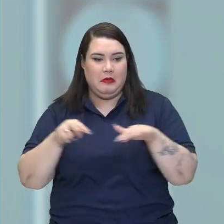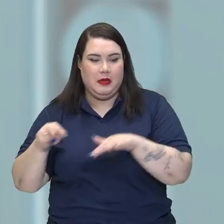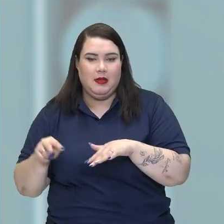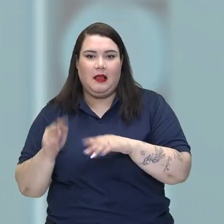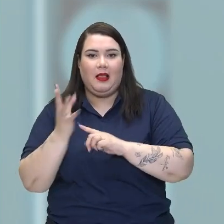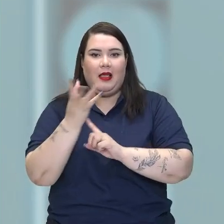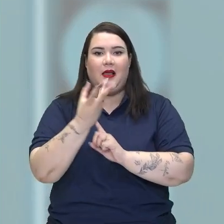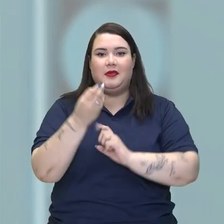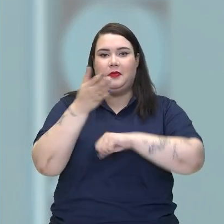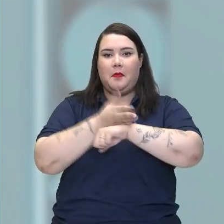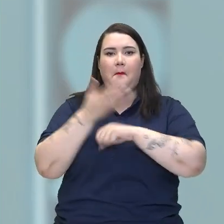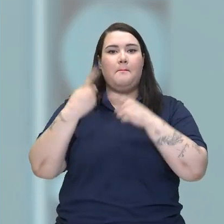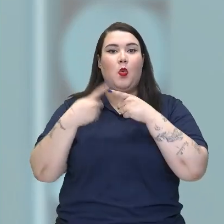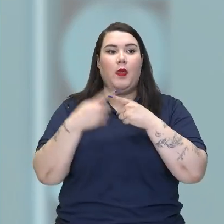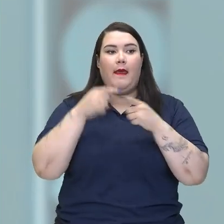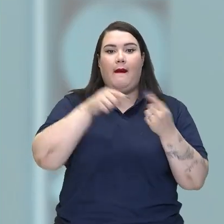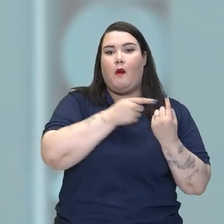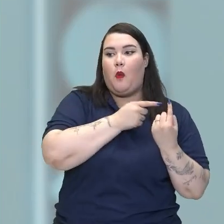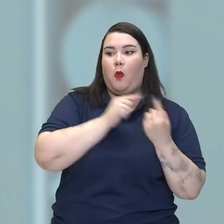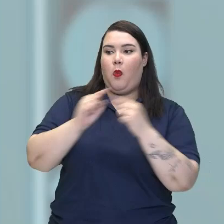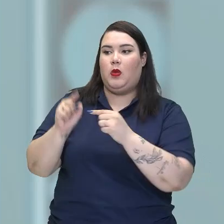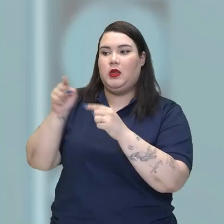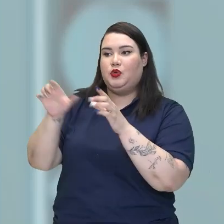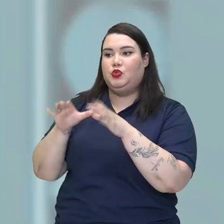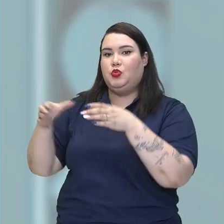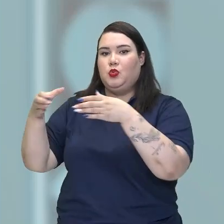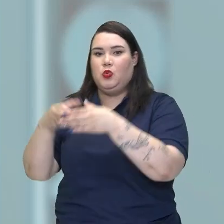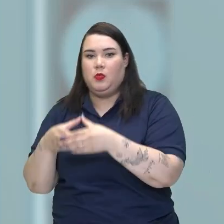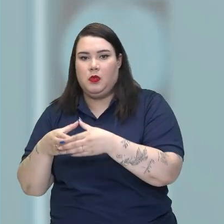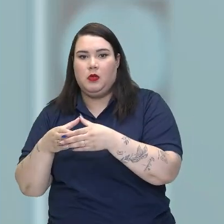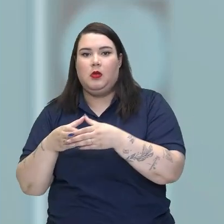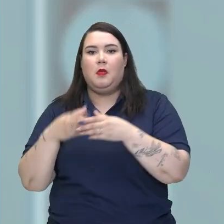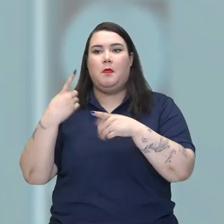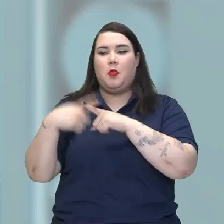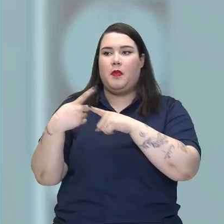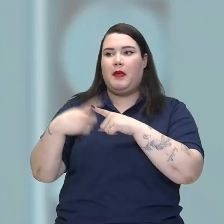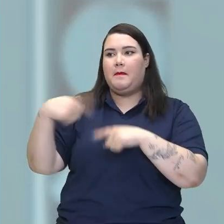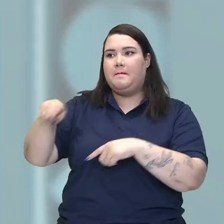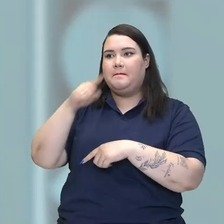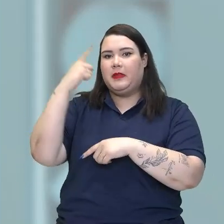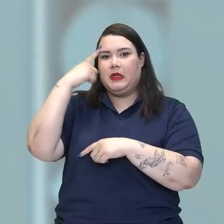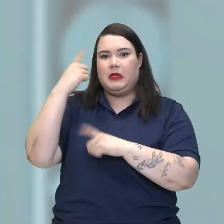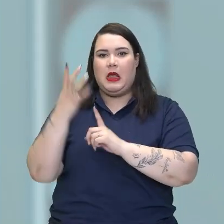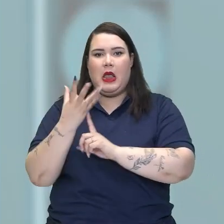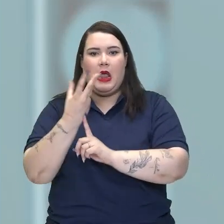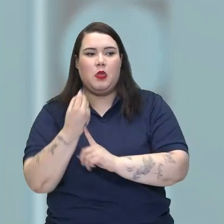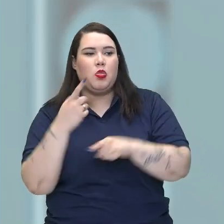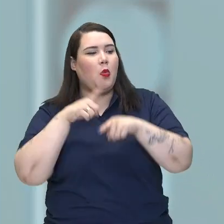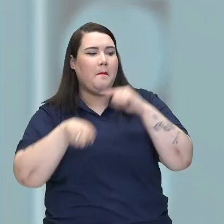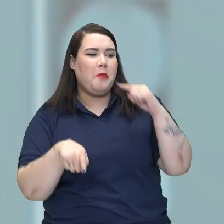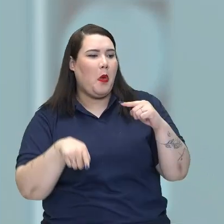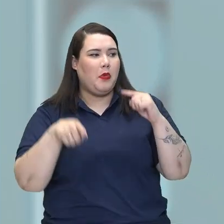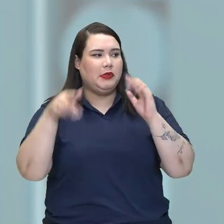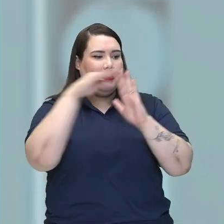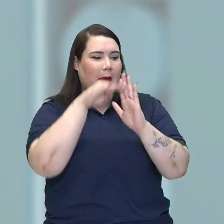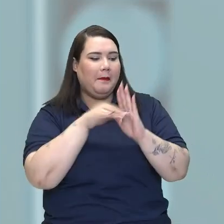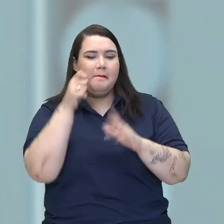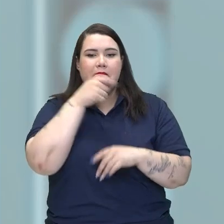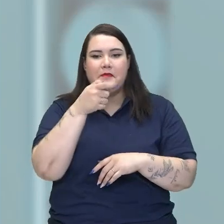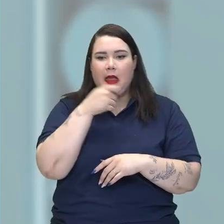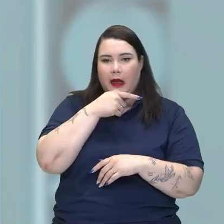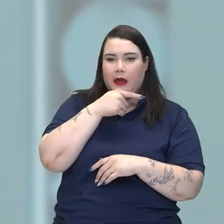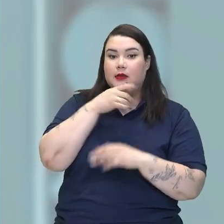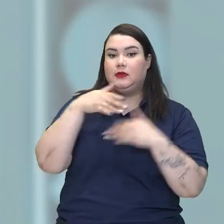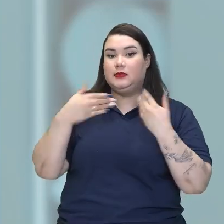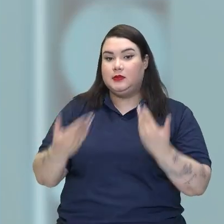né, esses grupos que achavam que a arte devia ser bela o tempo todo e não podia brincar, não podia ter piada. E